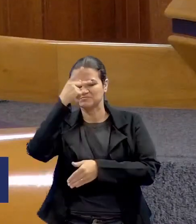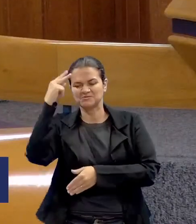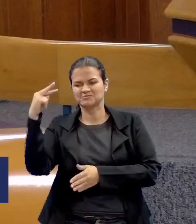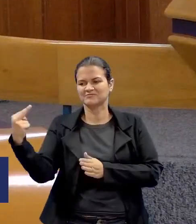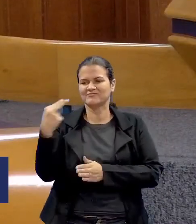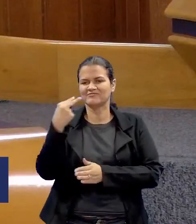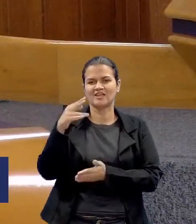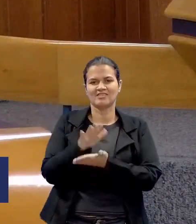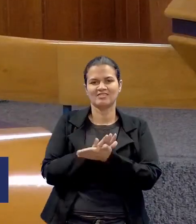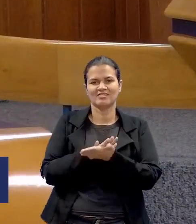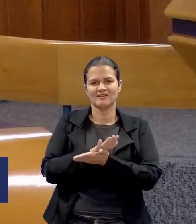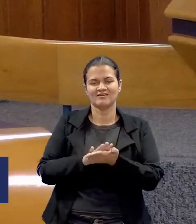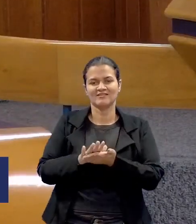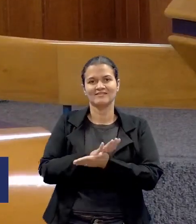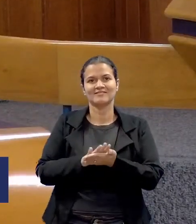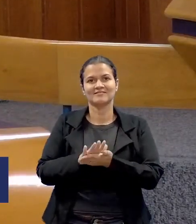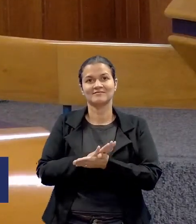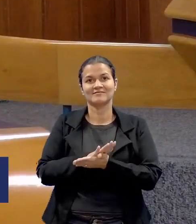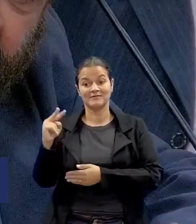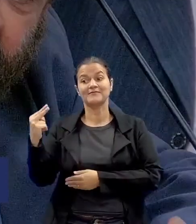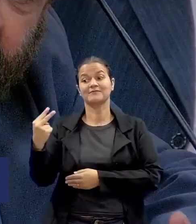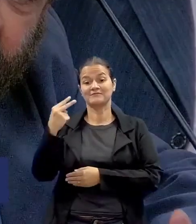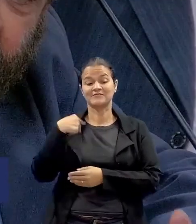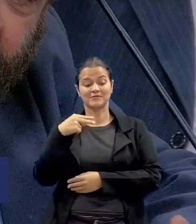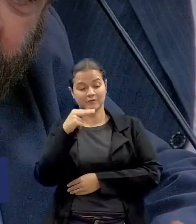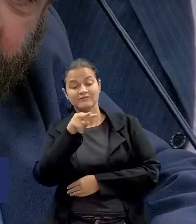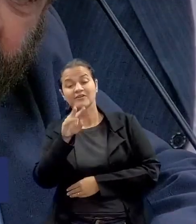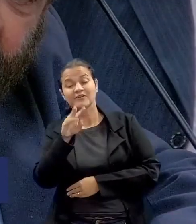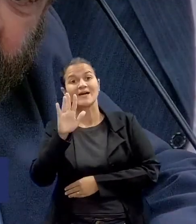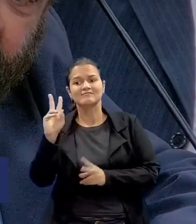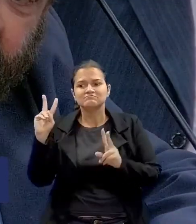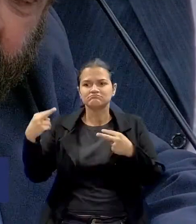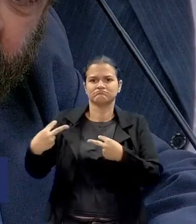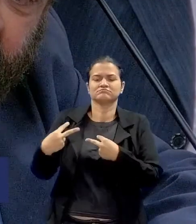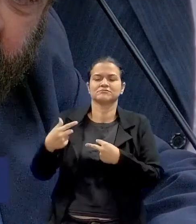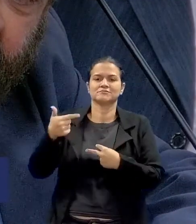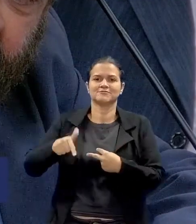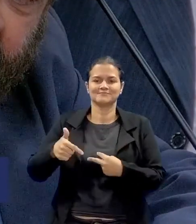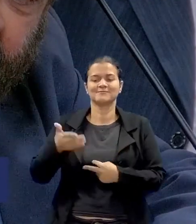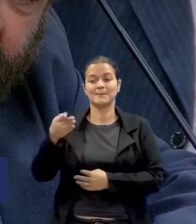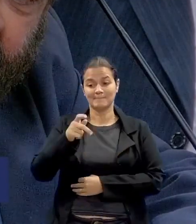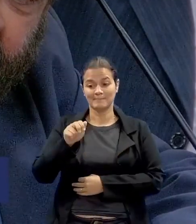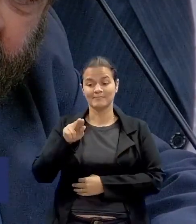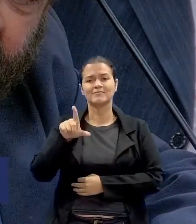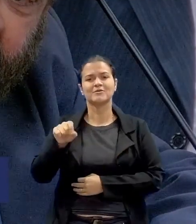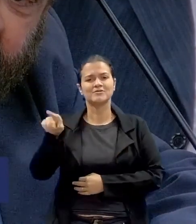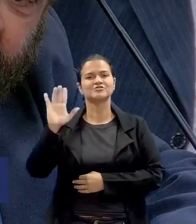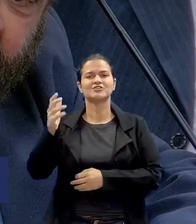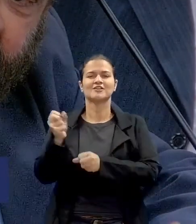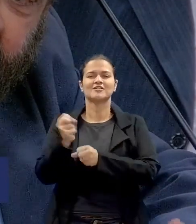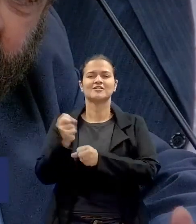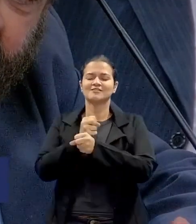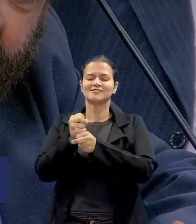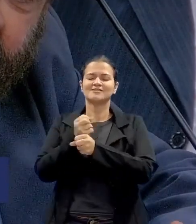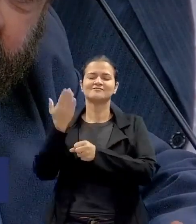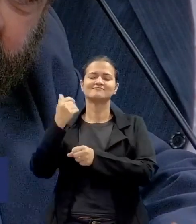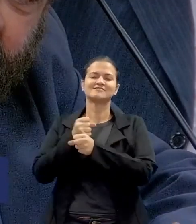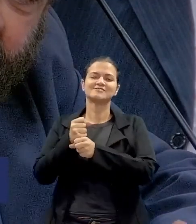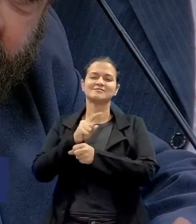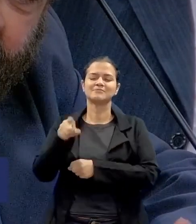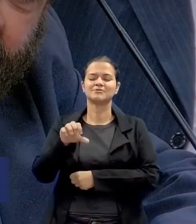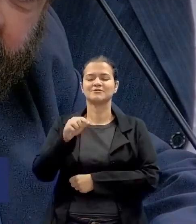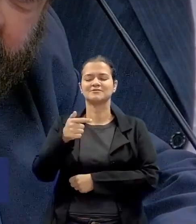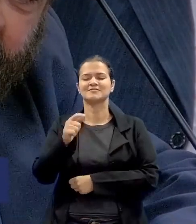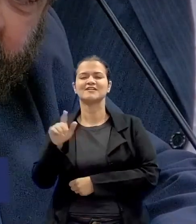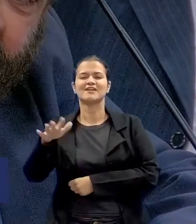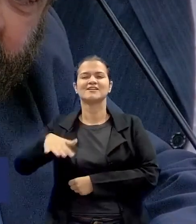enxerga. Ver é uma coisa, enxergar é outra. E o Paulo Magalhães, a referência dele é de anos 70. É Vila